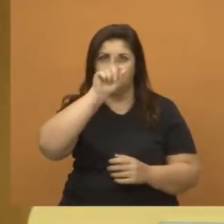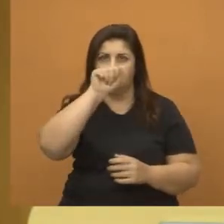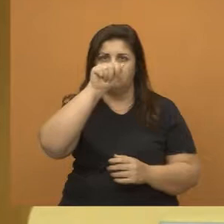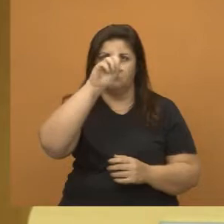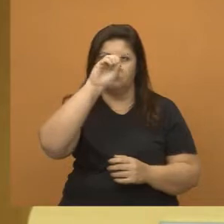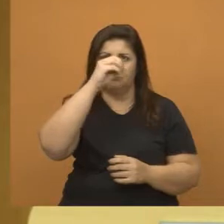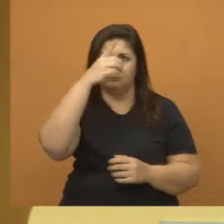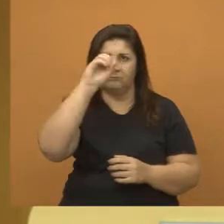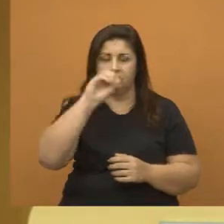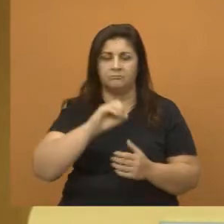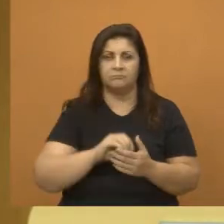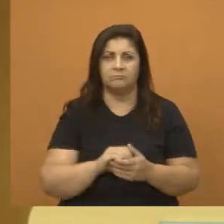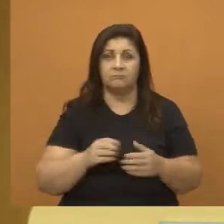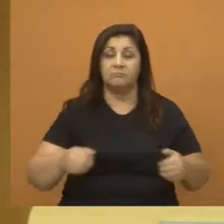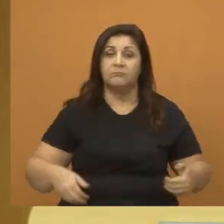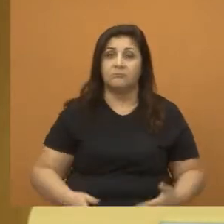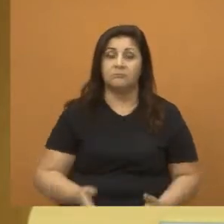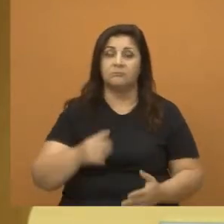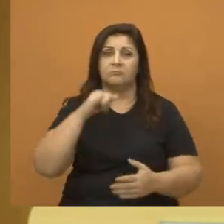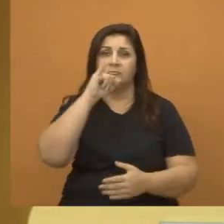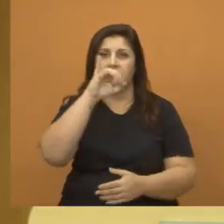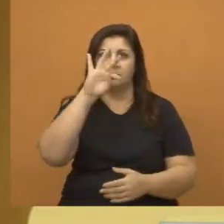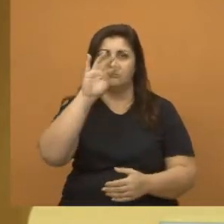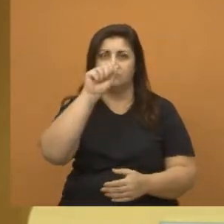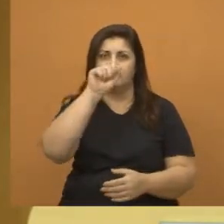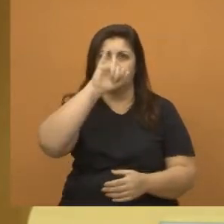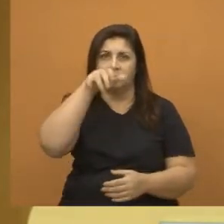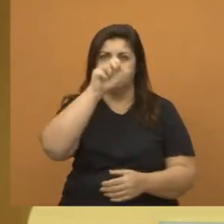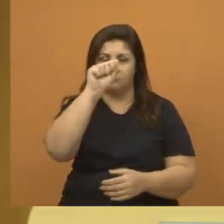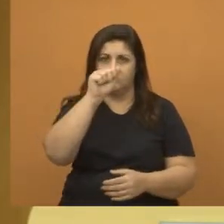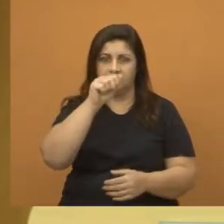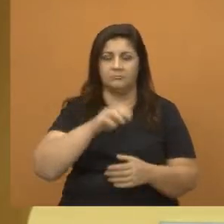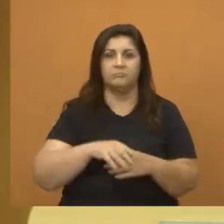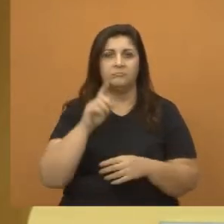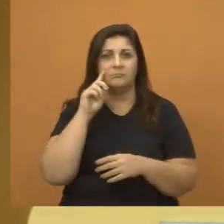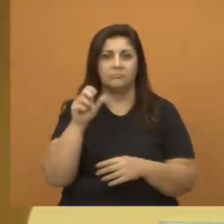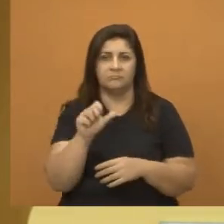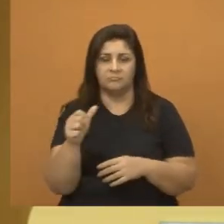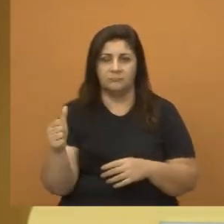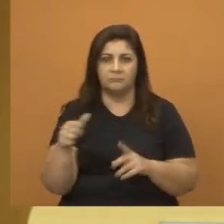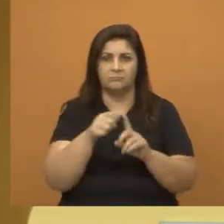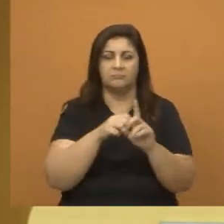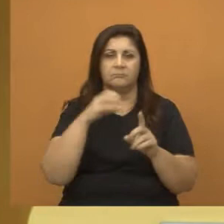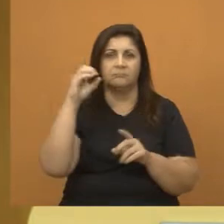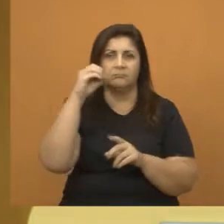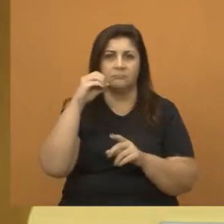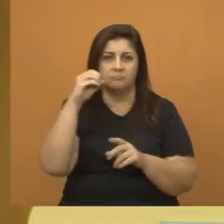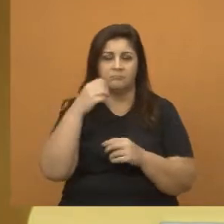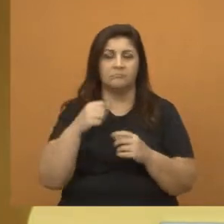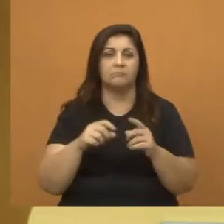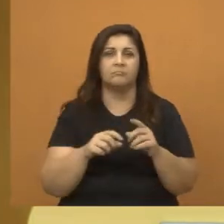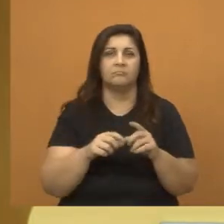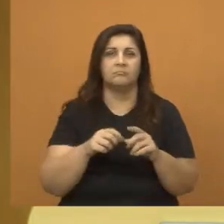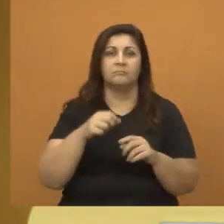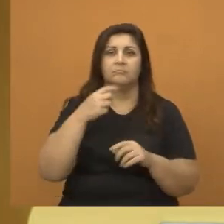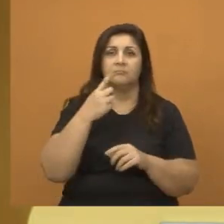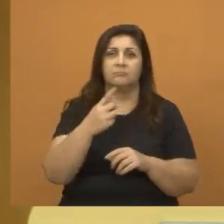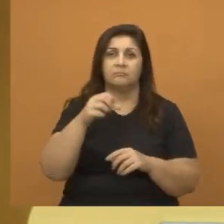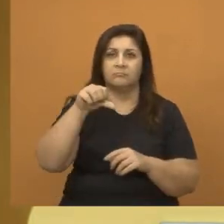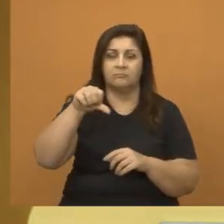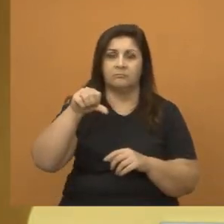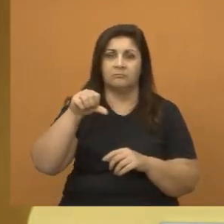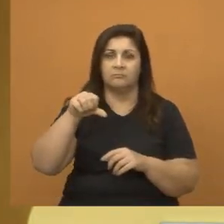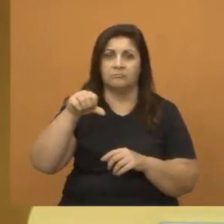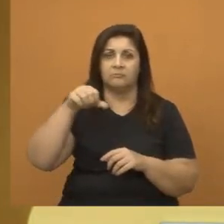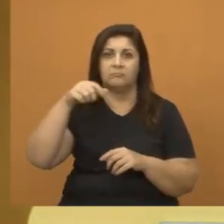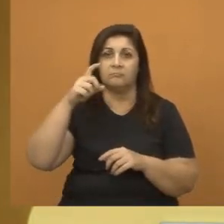nascido na cidade de itajá do estado de goiás no dia 11 de outubro de 1975 hoje está com